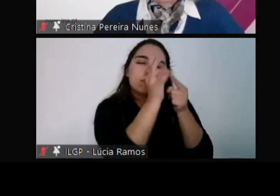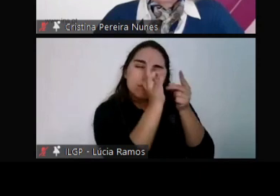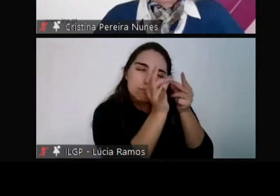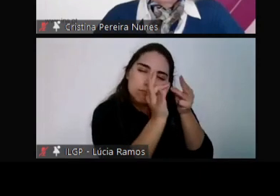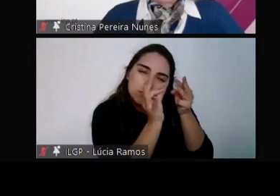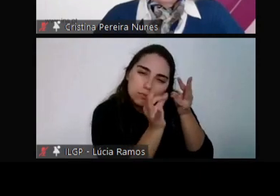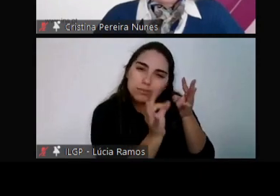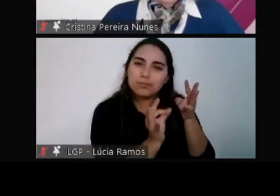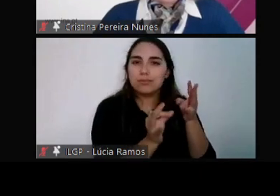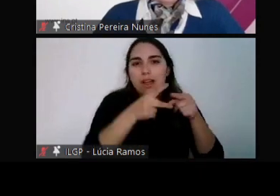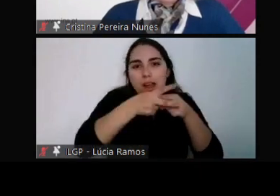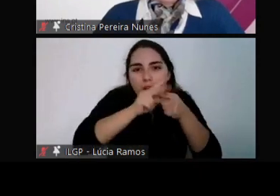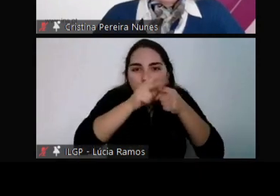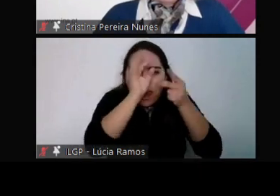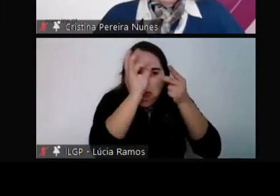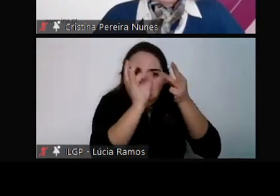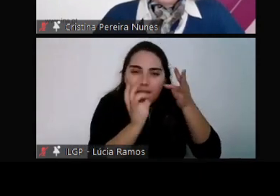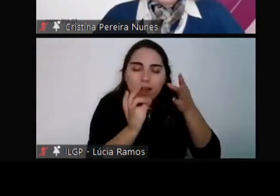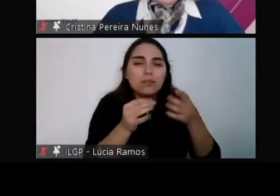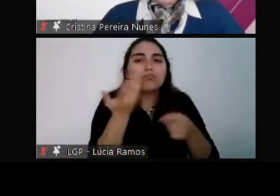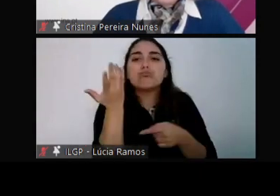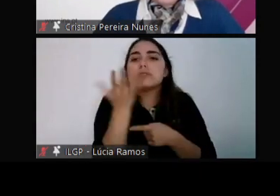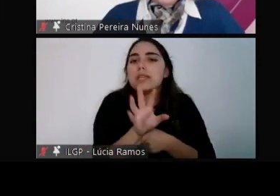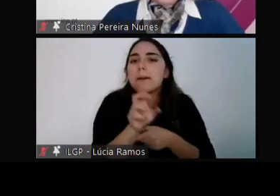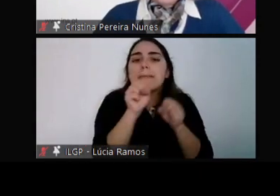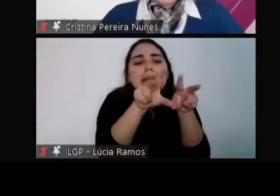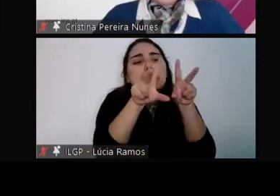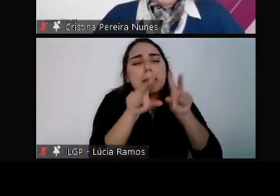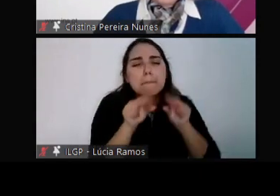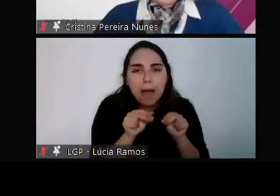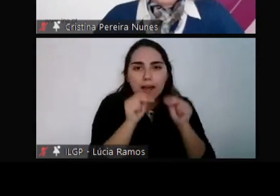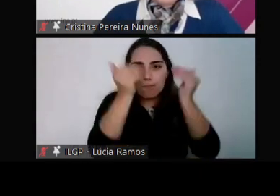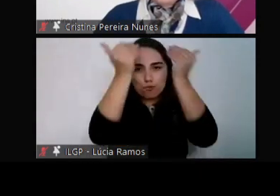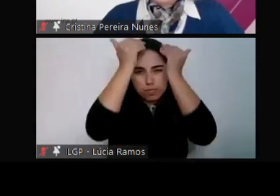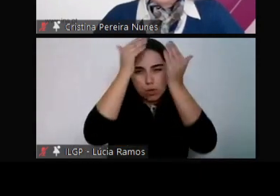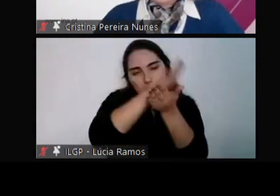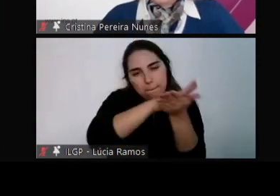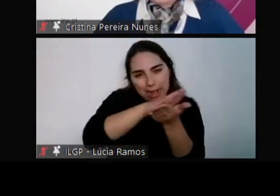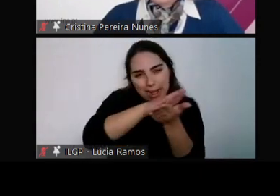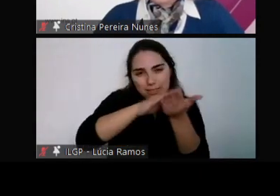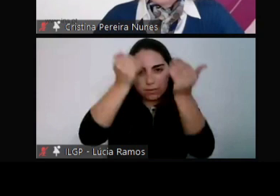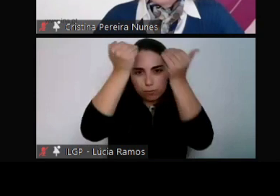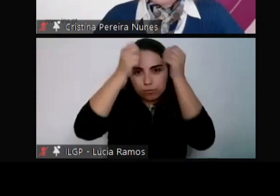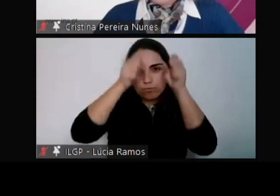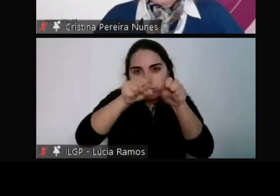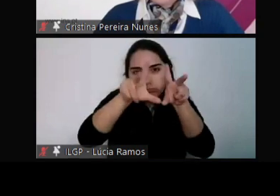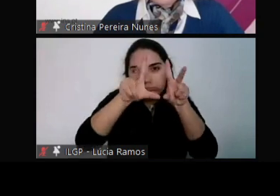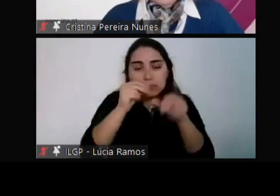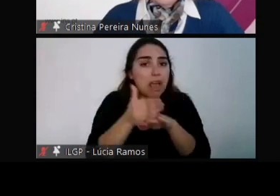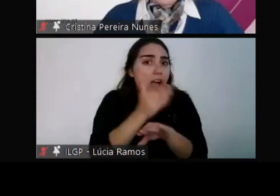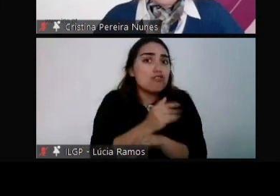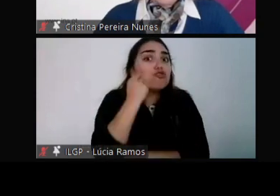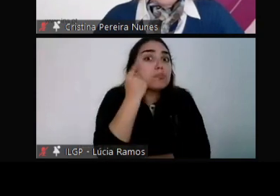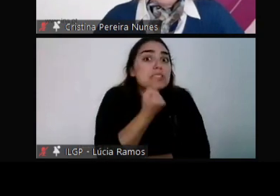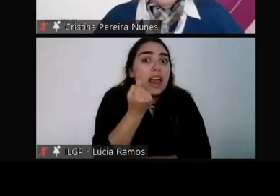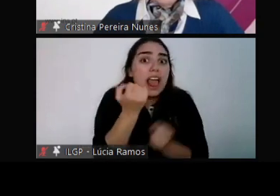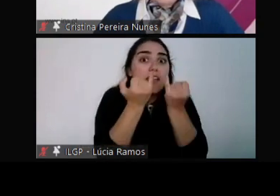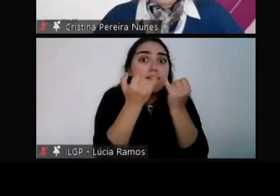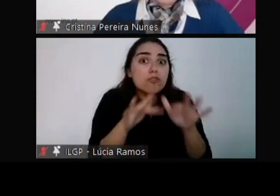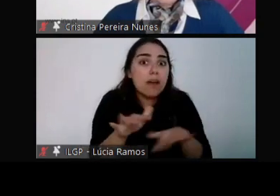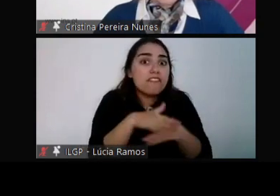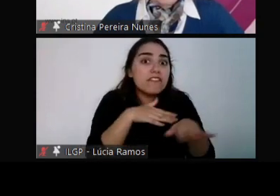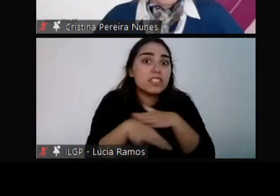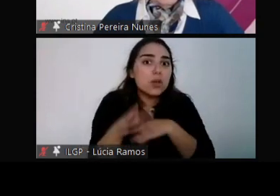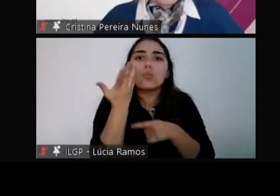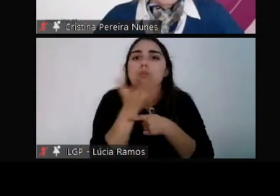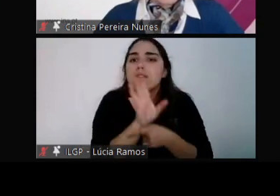construir dashboards, desde limpar bases de dados. Reparem, limpar bases de dados, que era uma coisa que só especialistas de informática faziam, desde organizar modelos de dados, a